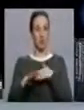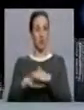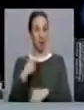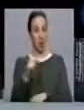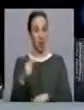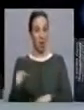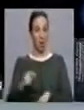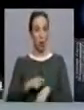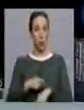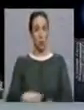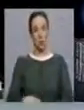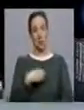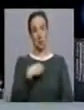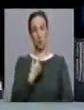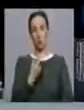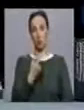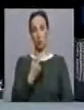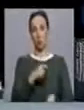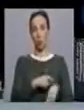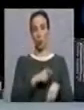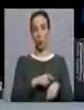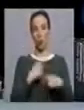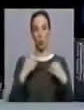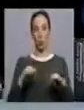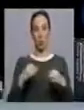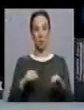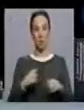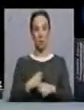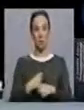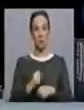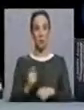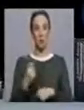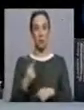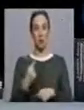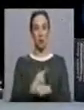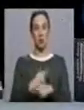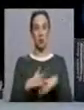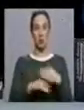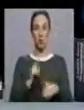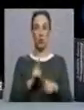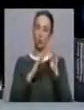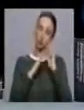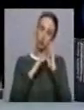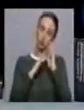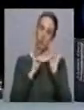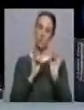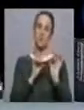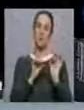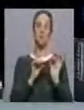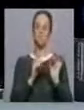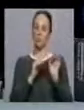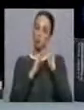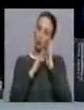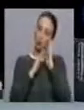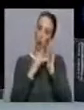quando sentimos que temos pouco tempo normalmente a primeira coisa que gostamos é o sono do sono é fundamental na